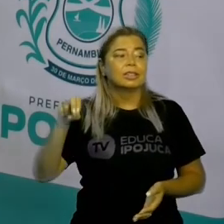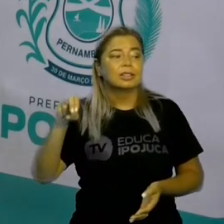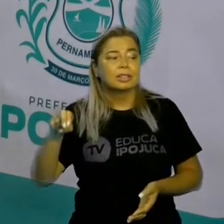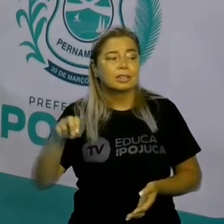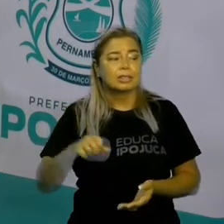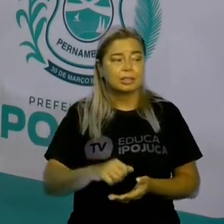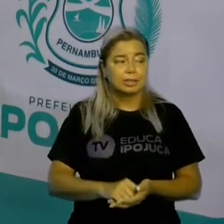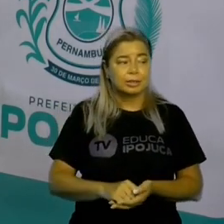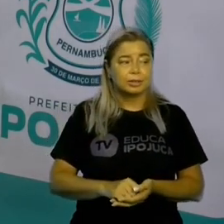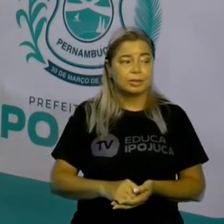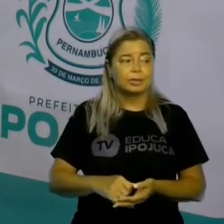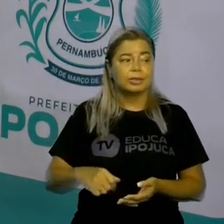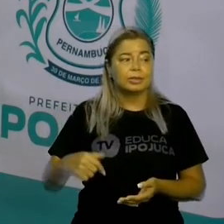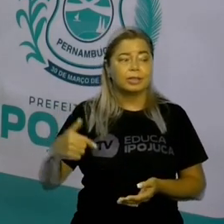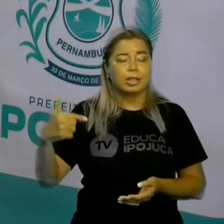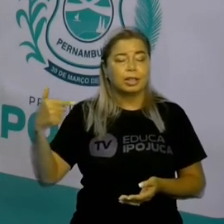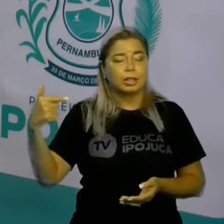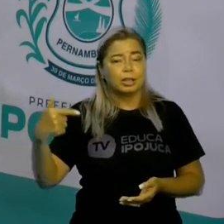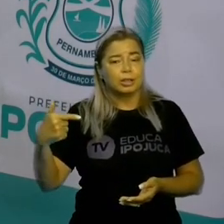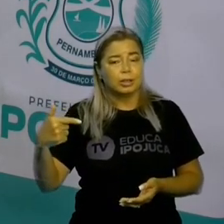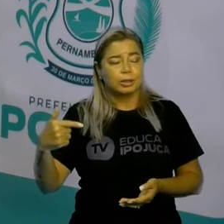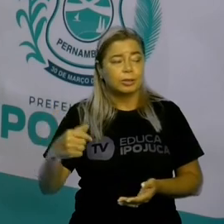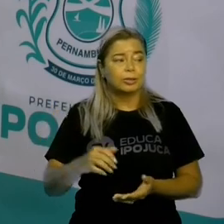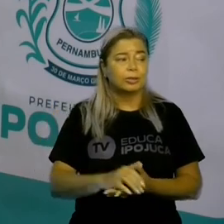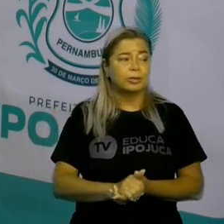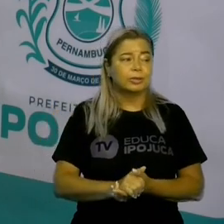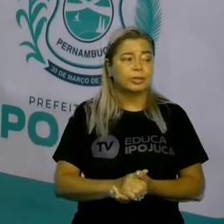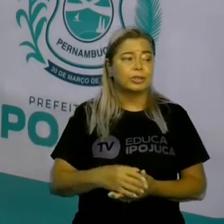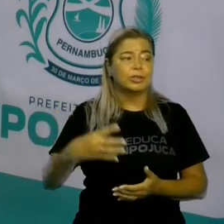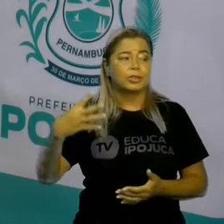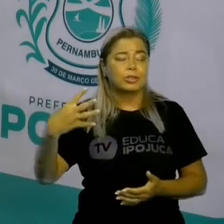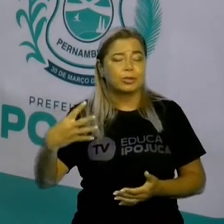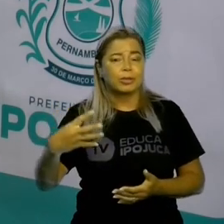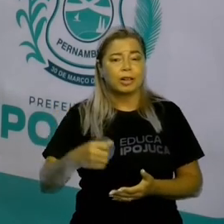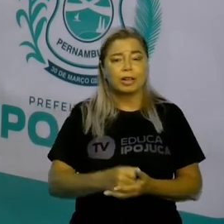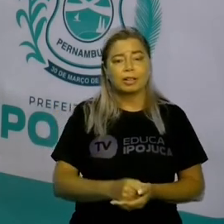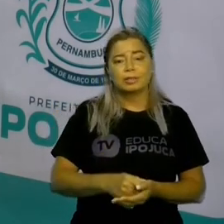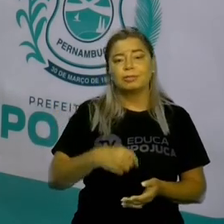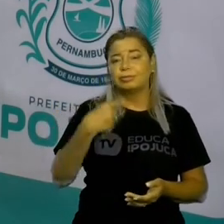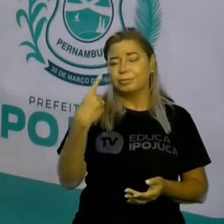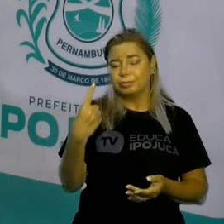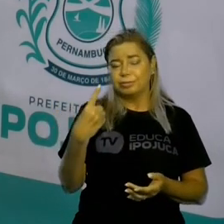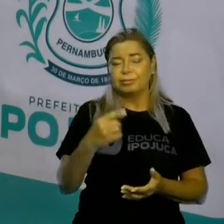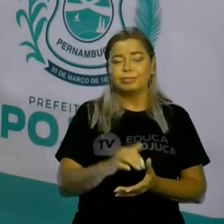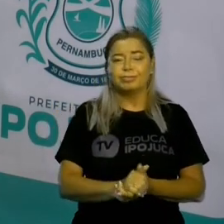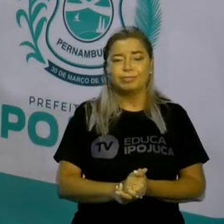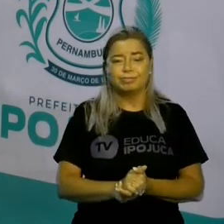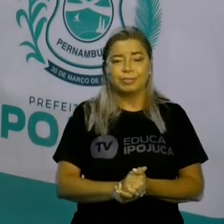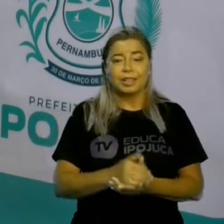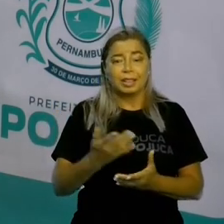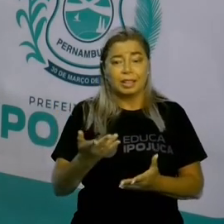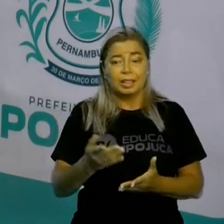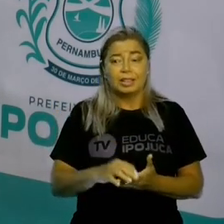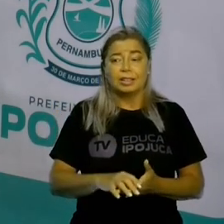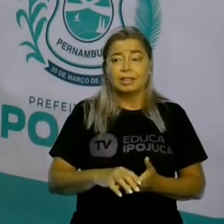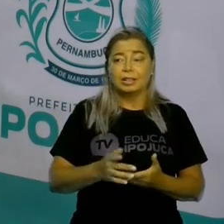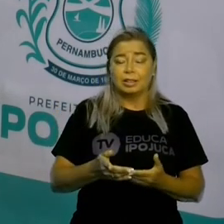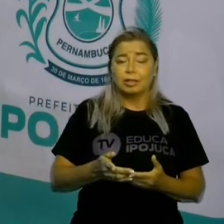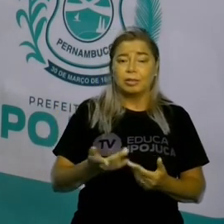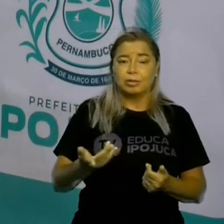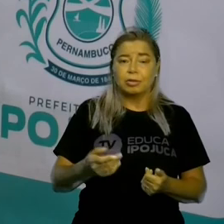2, 7 menos 3 dá 4 e 2 menos 1 vai dar 1. Ou seja, a diferença